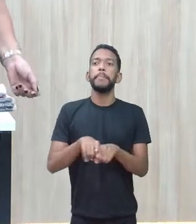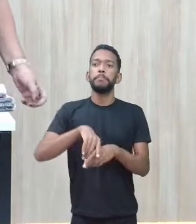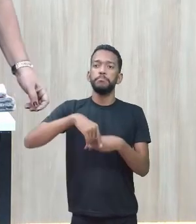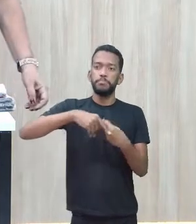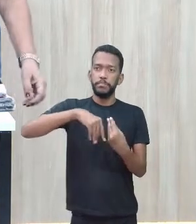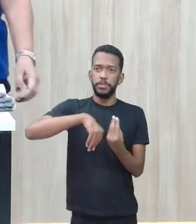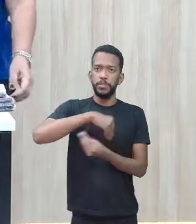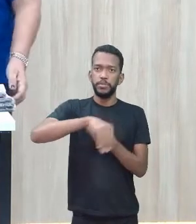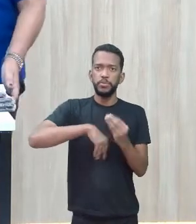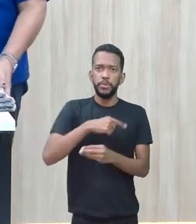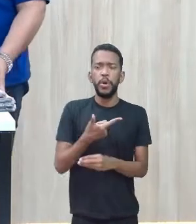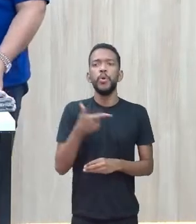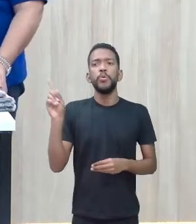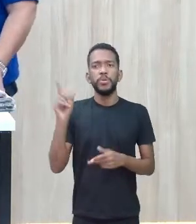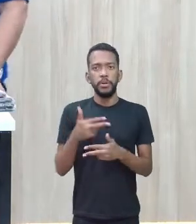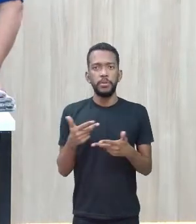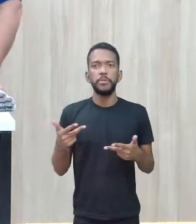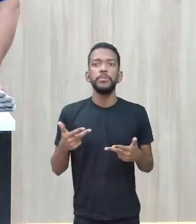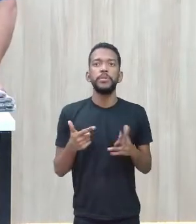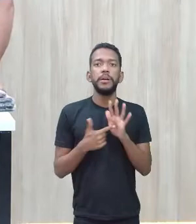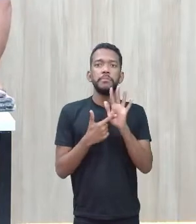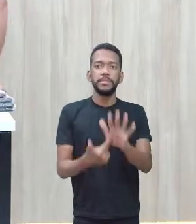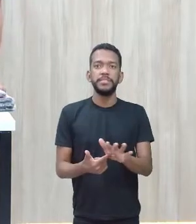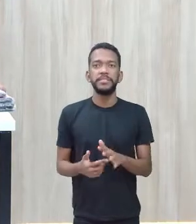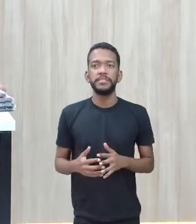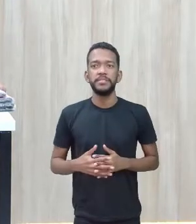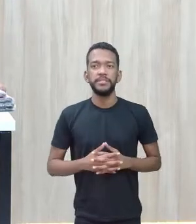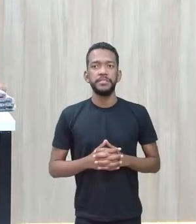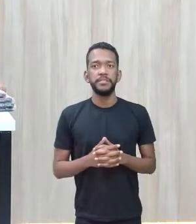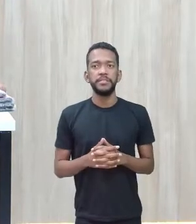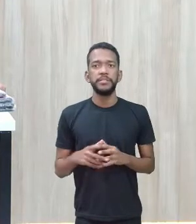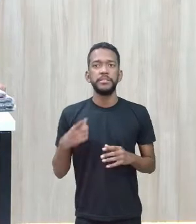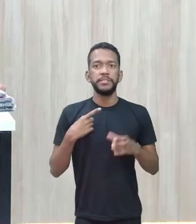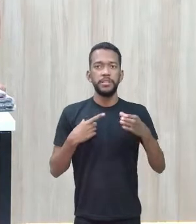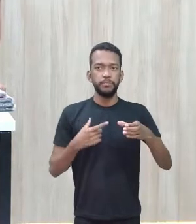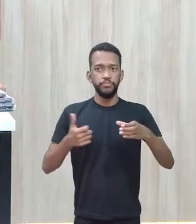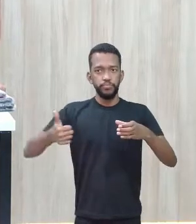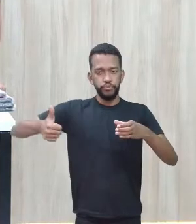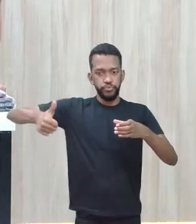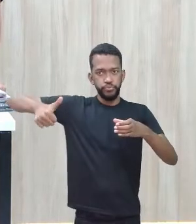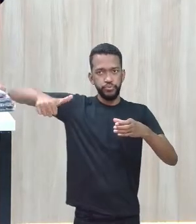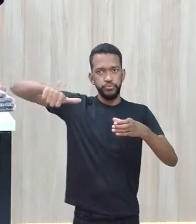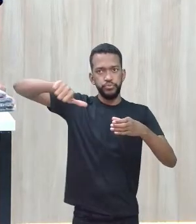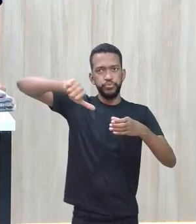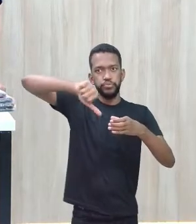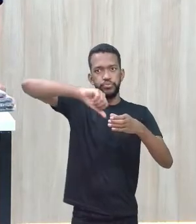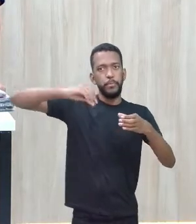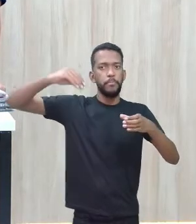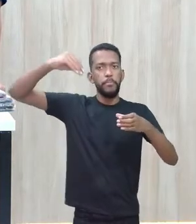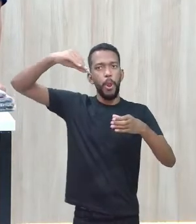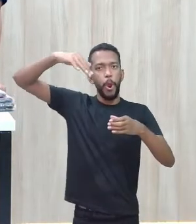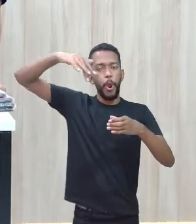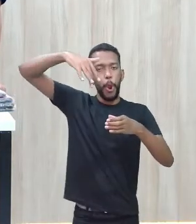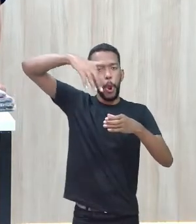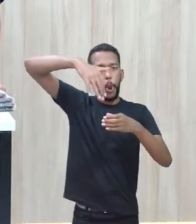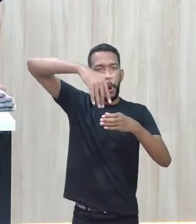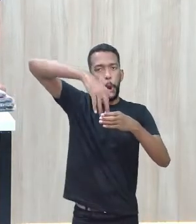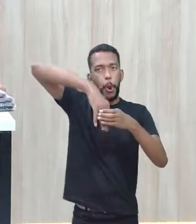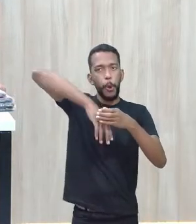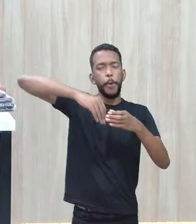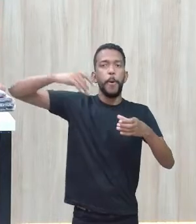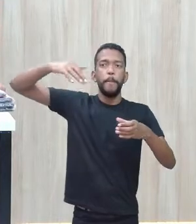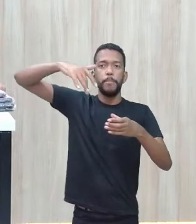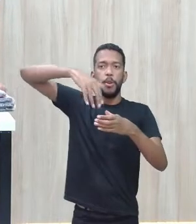agora, uma outra apresentação. Um copo recebendo água aí a todo vapor. É